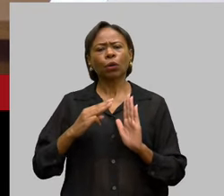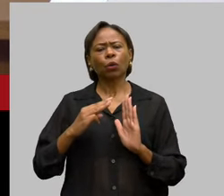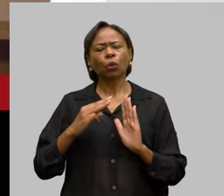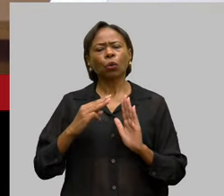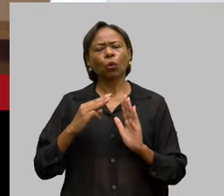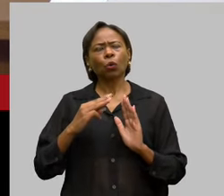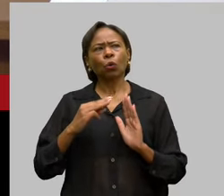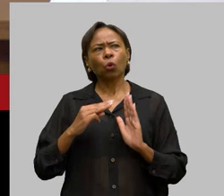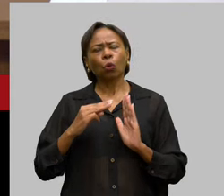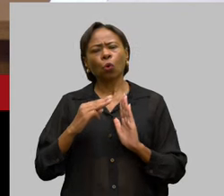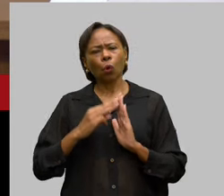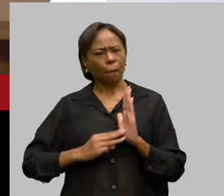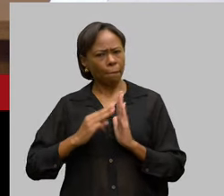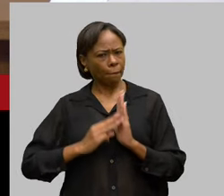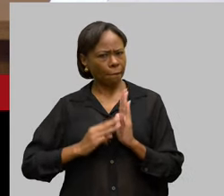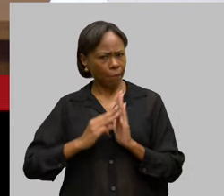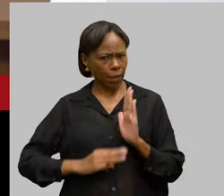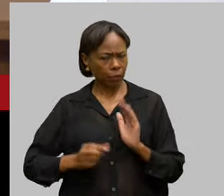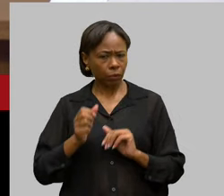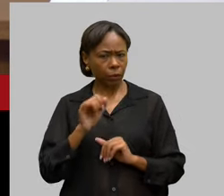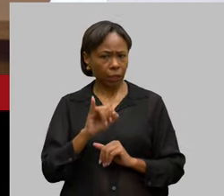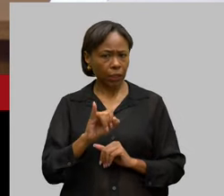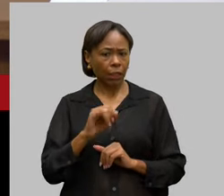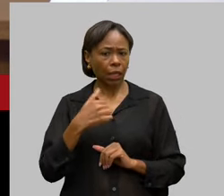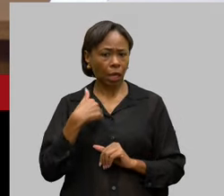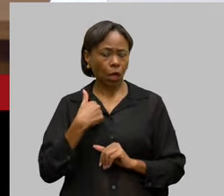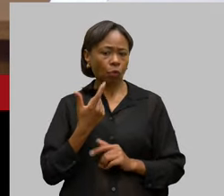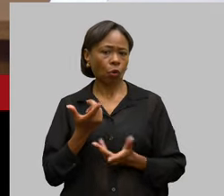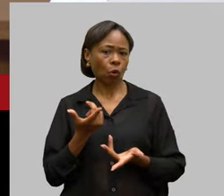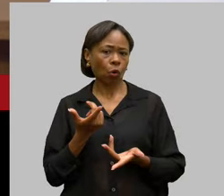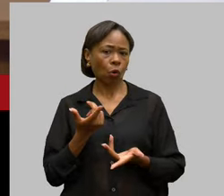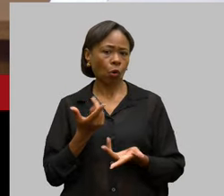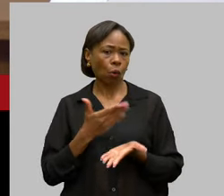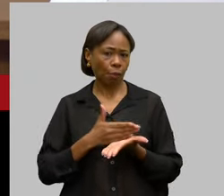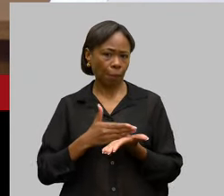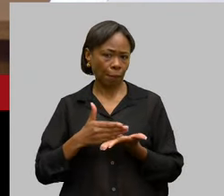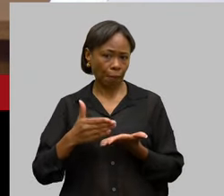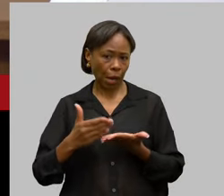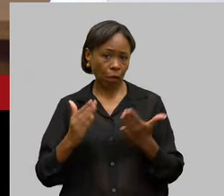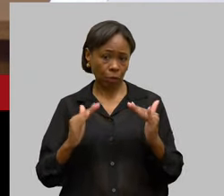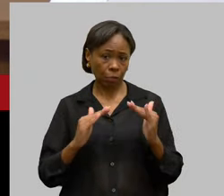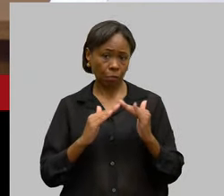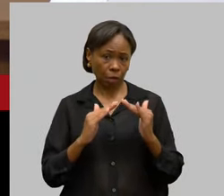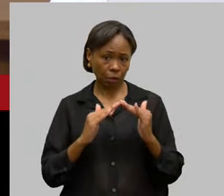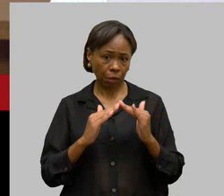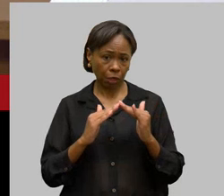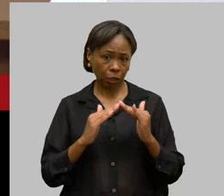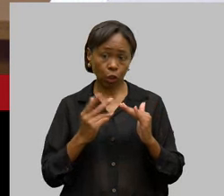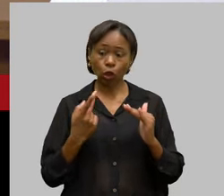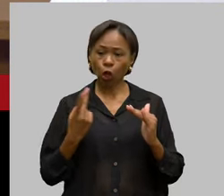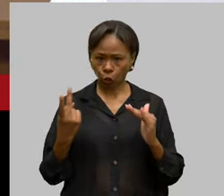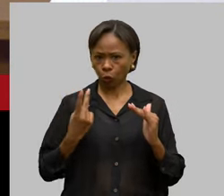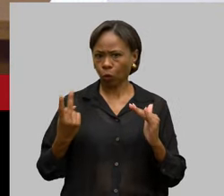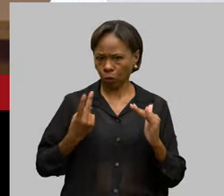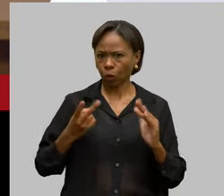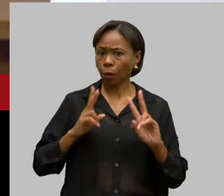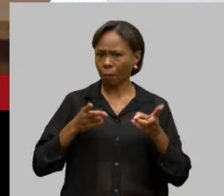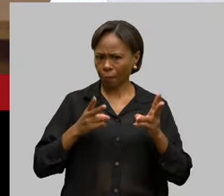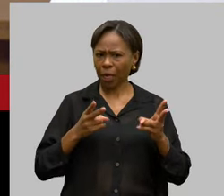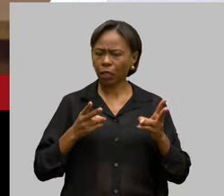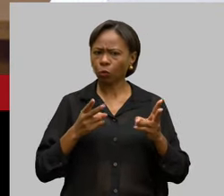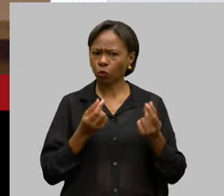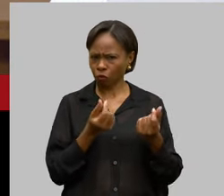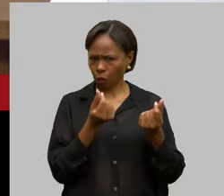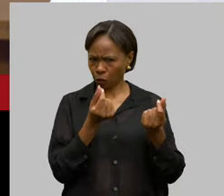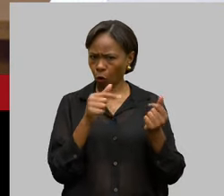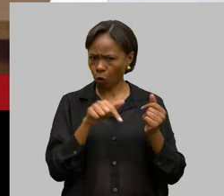um imóvel eh e vamos imaginar que nós dois vamos financiar um imóvel de mesmo valor e eu ao chegar no banco